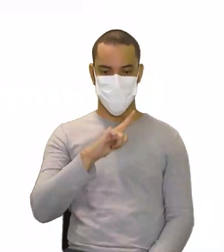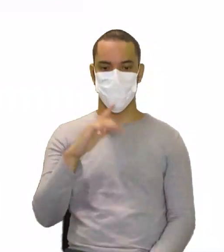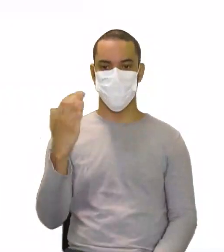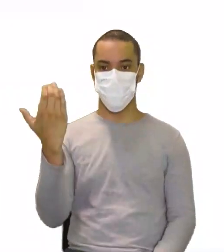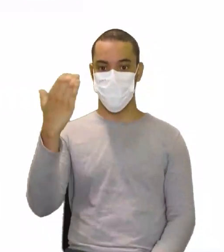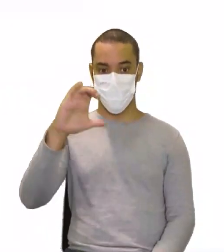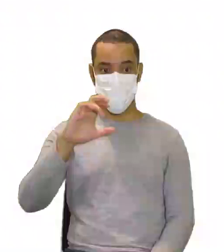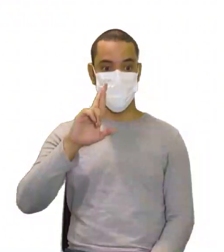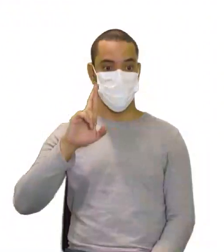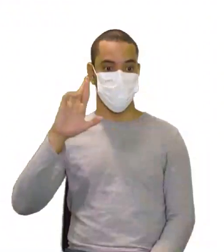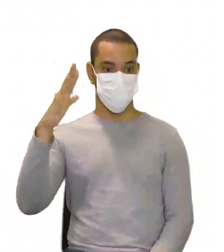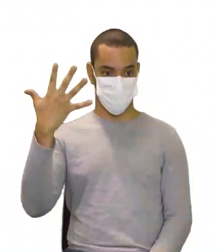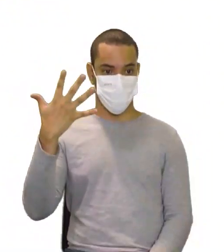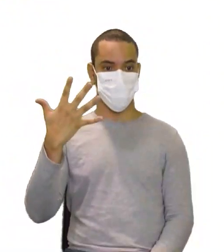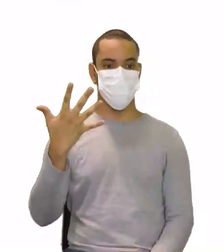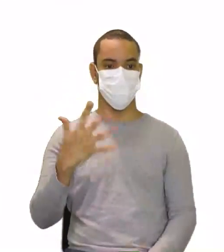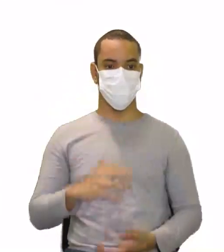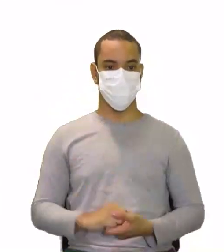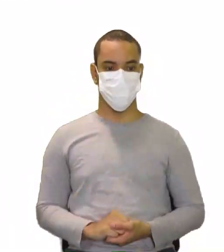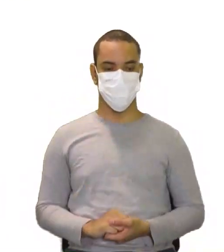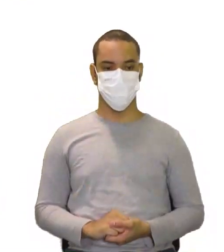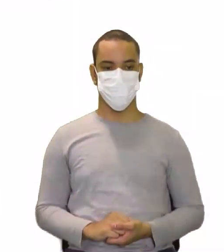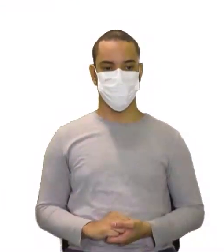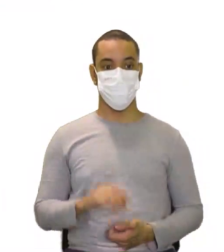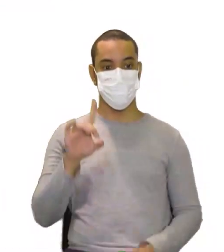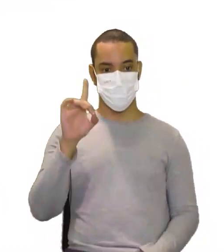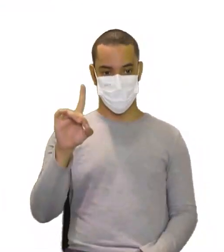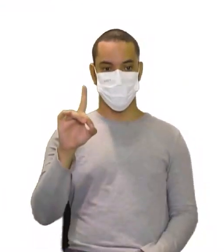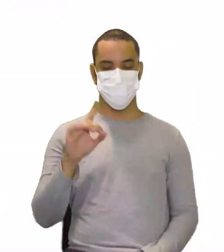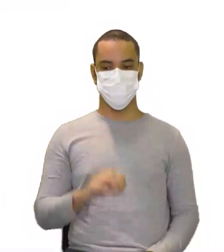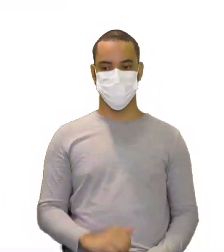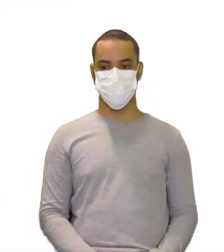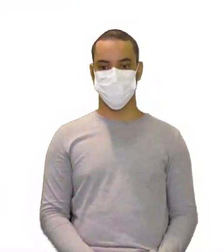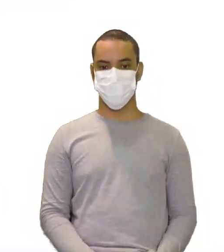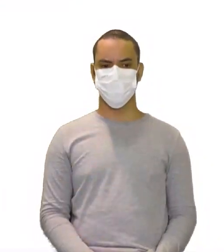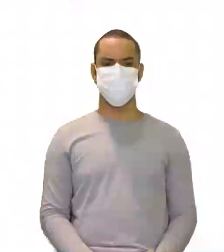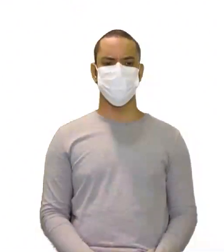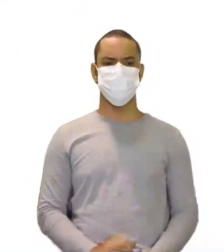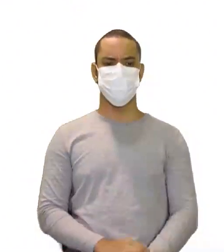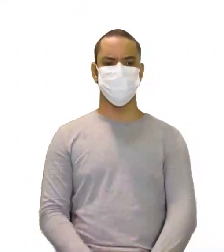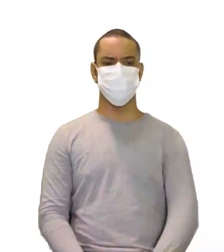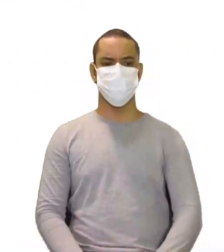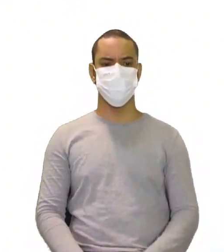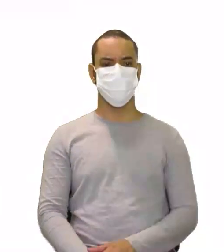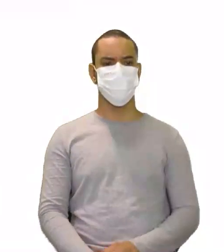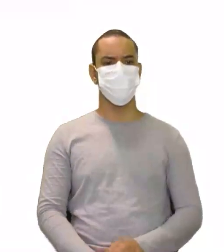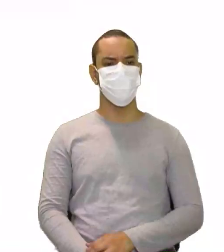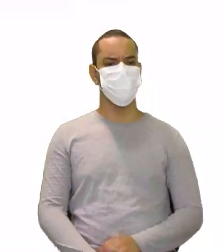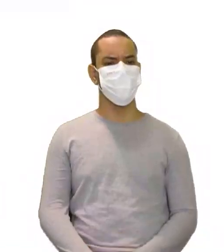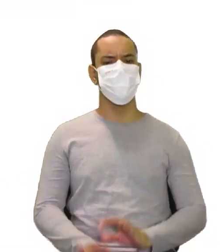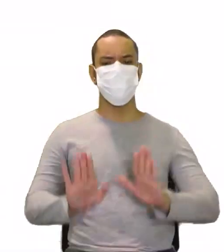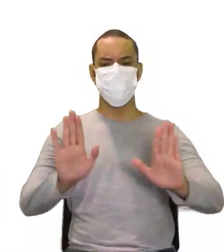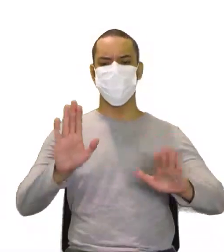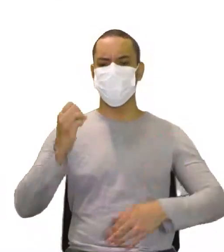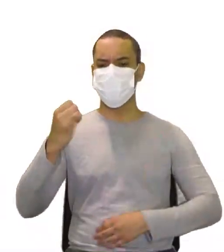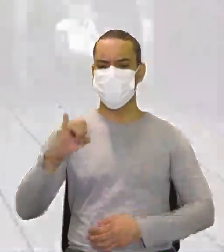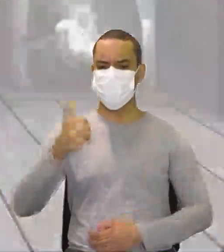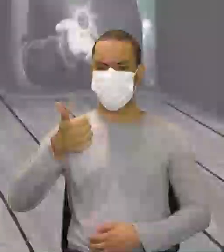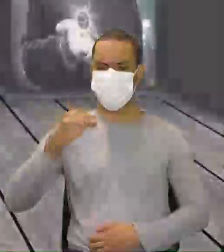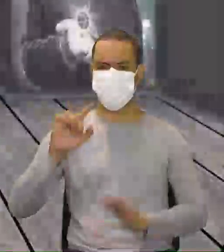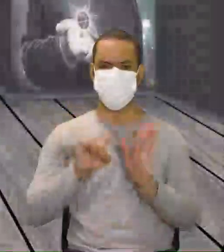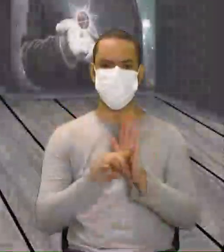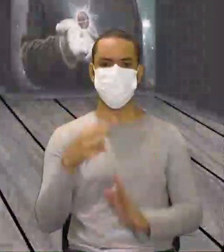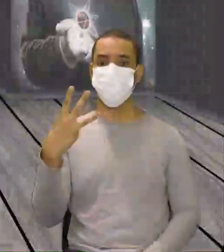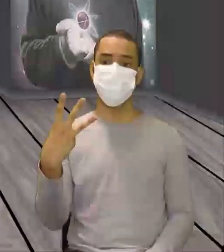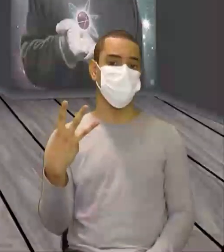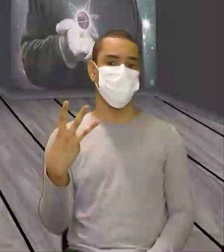resultado de 4,2 vezes 10 a menos 5. Professor, mas se eu chegasse no resultado de 10 a menos 3, você